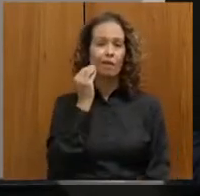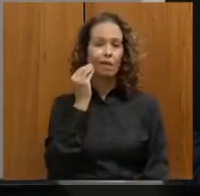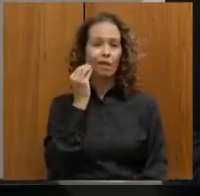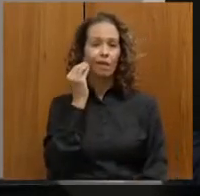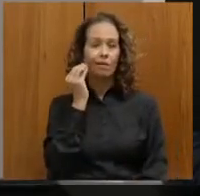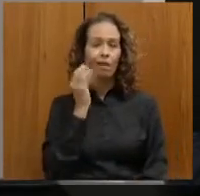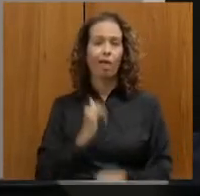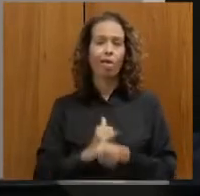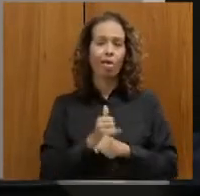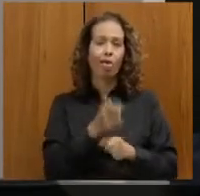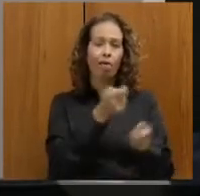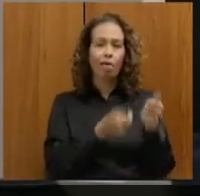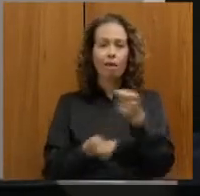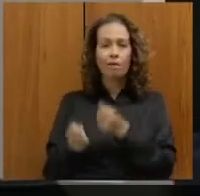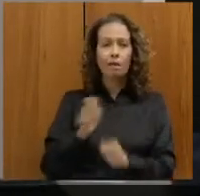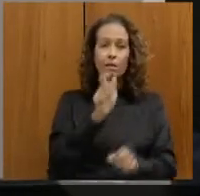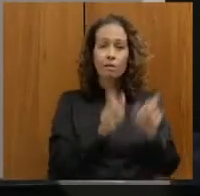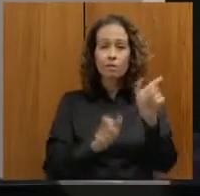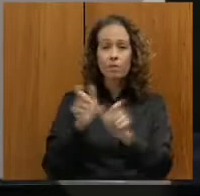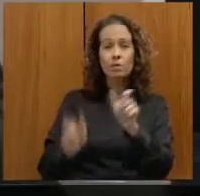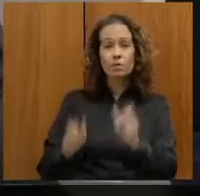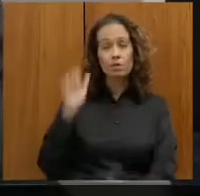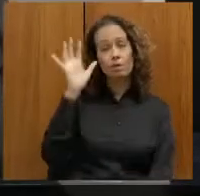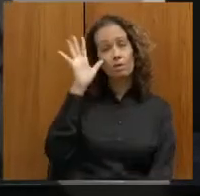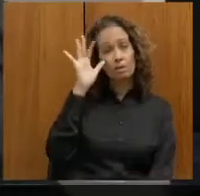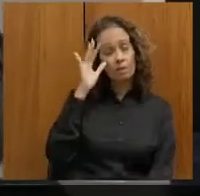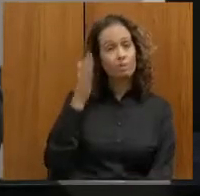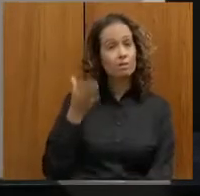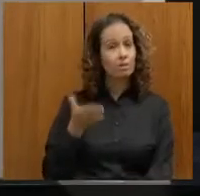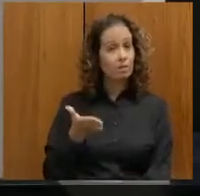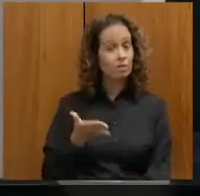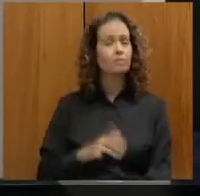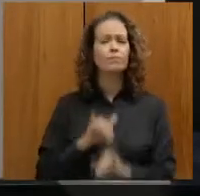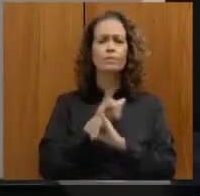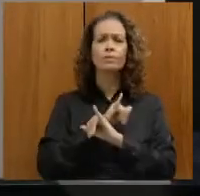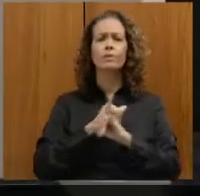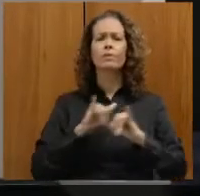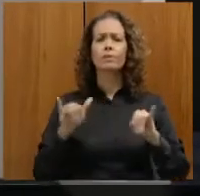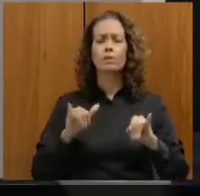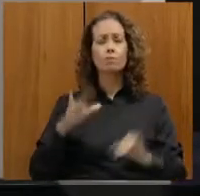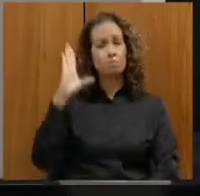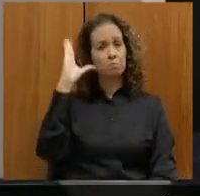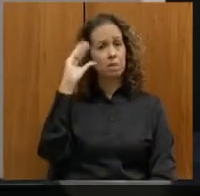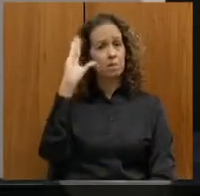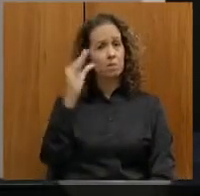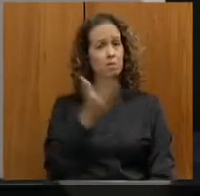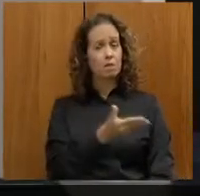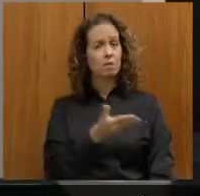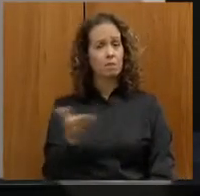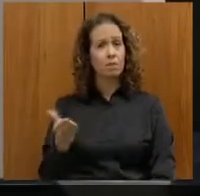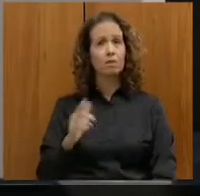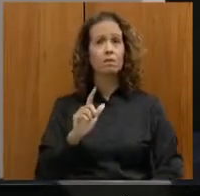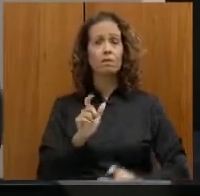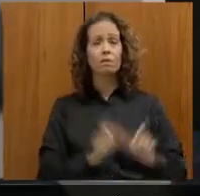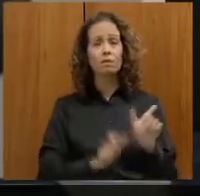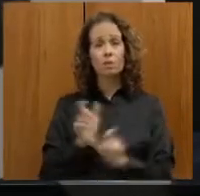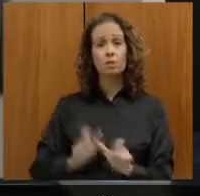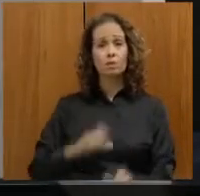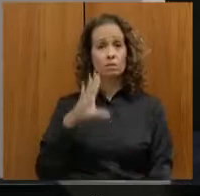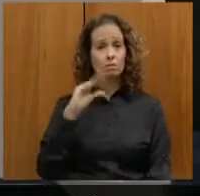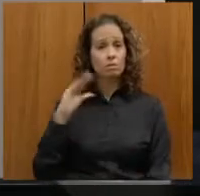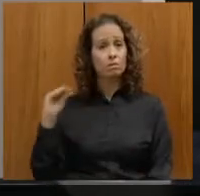enganar e iludir as pessoas que estamos assistindo E aí eu falo isso de forma muito tranquila para os servidores públicos civis e militares